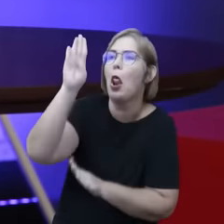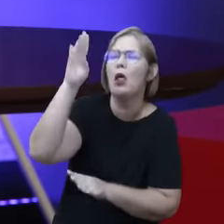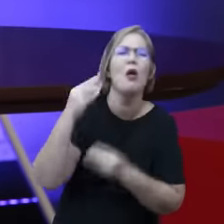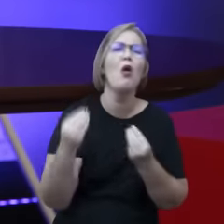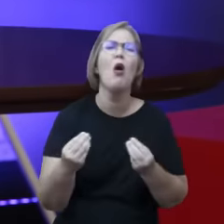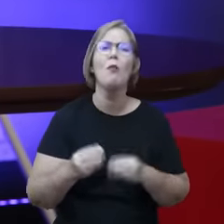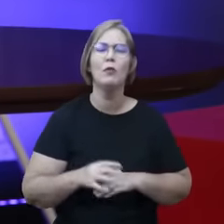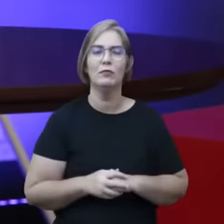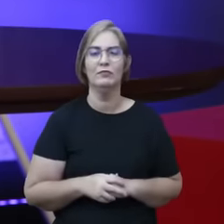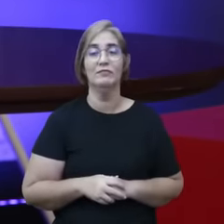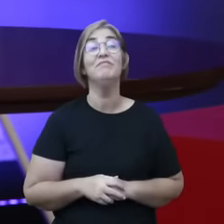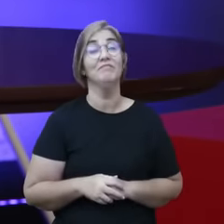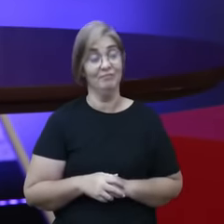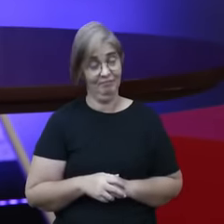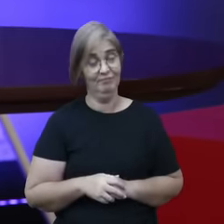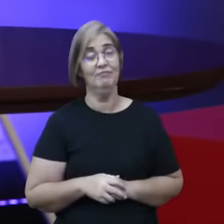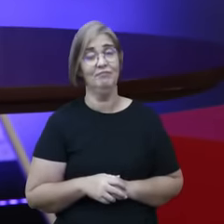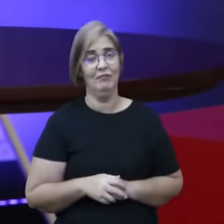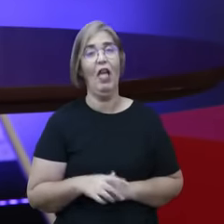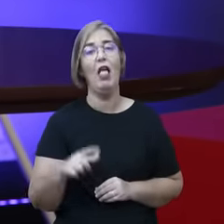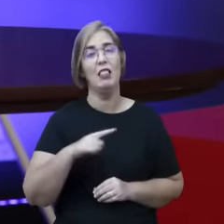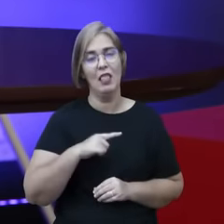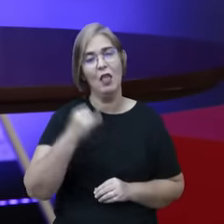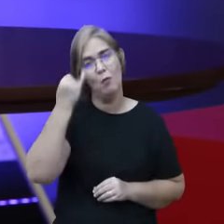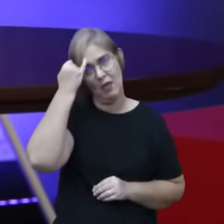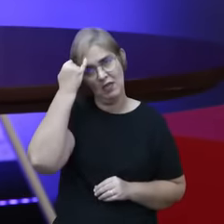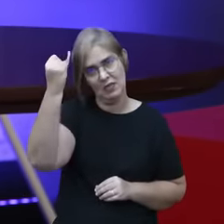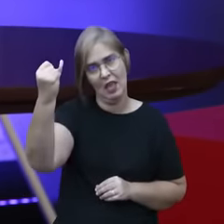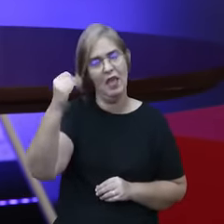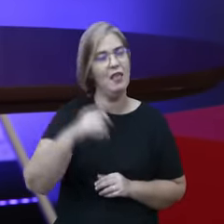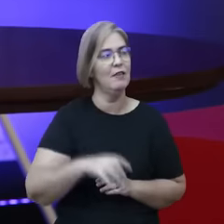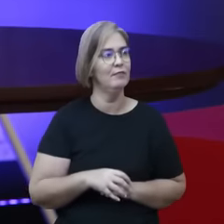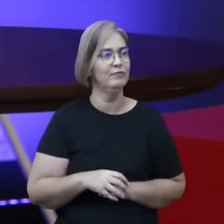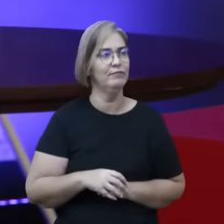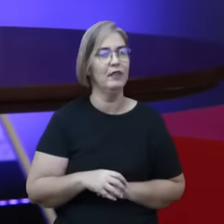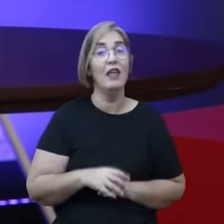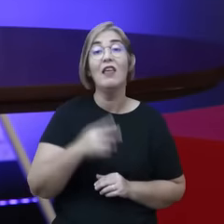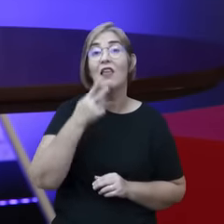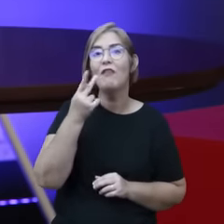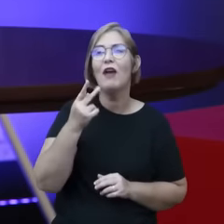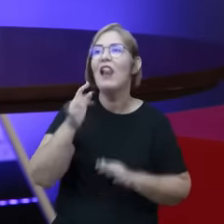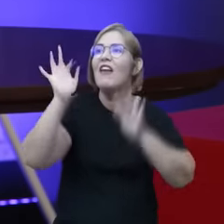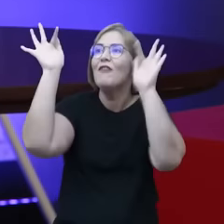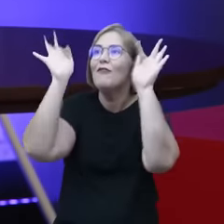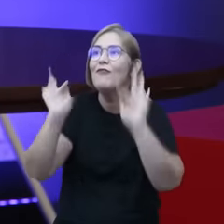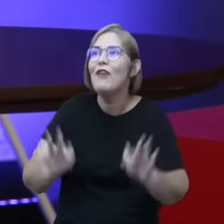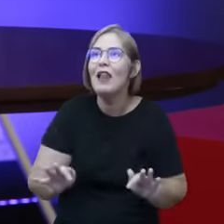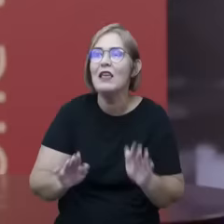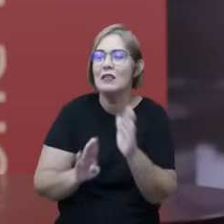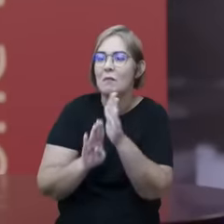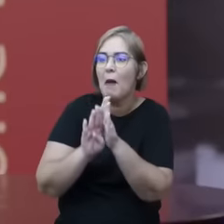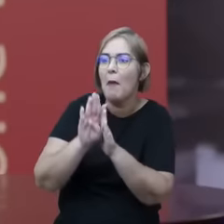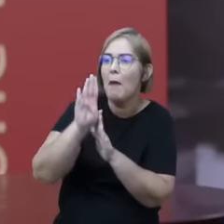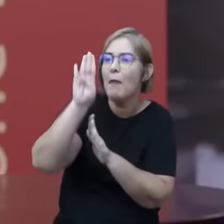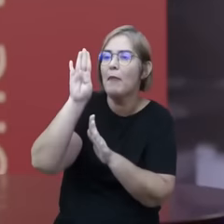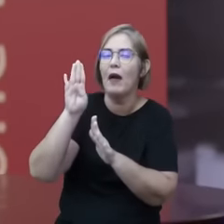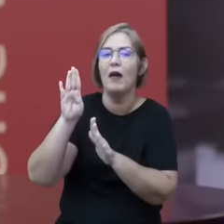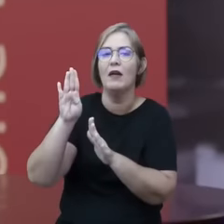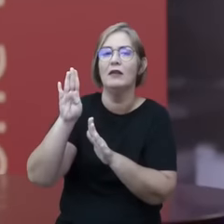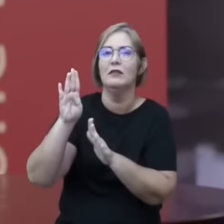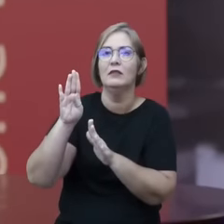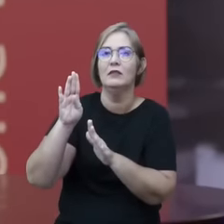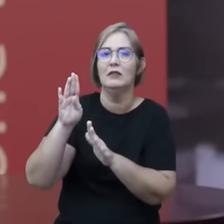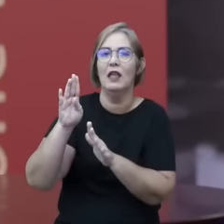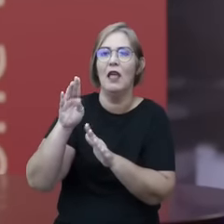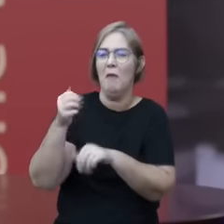Existe uma ideologia do sucesso, né, e do indivíduo bem-sucedido. Isso já há